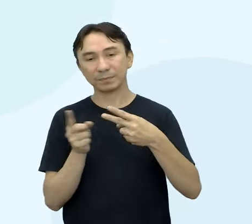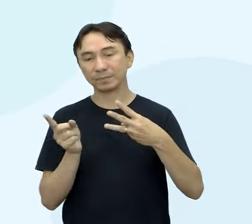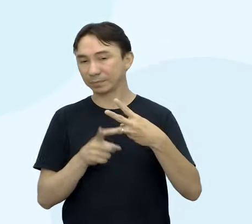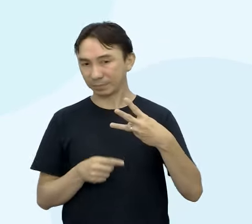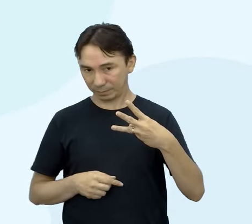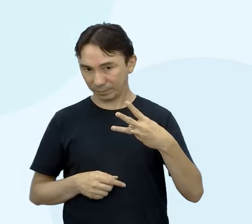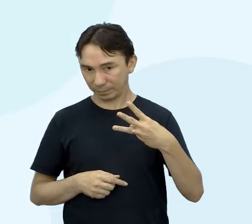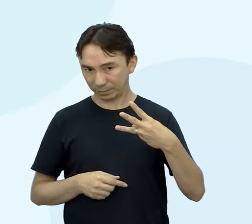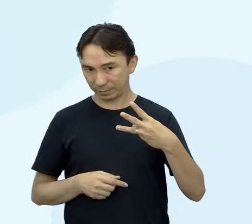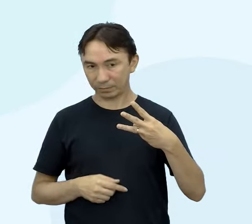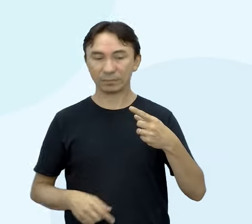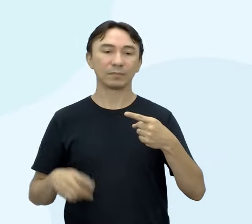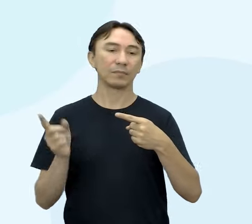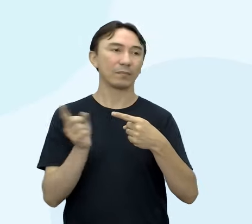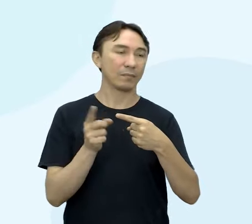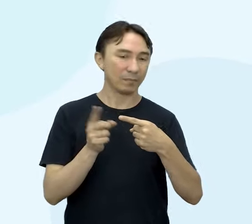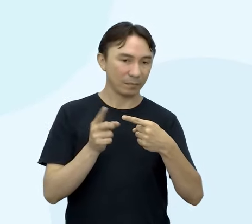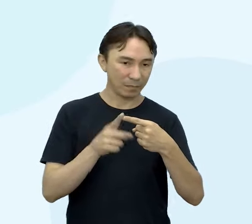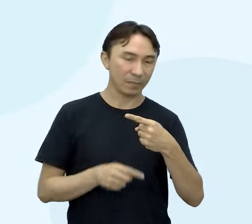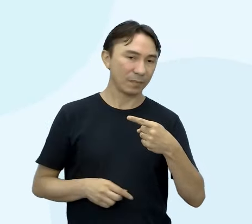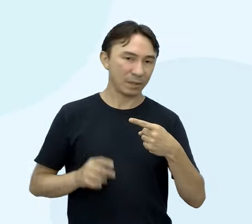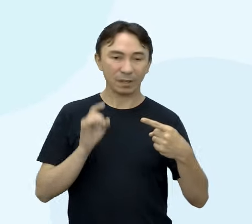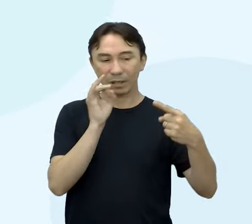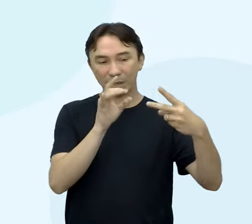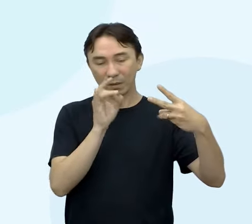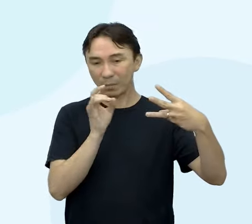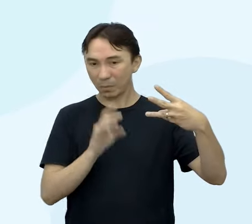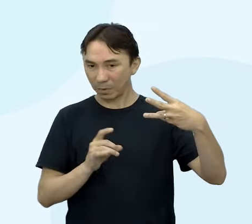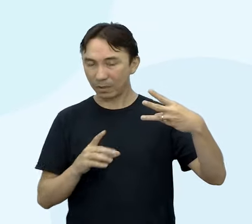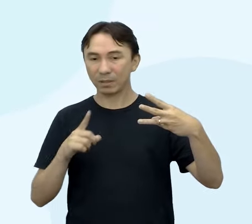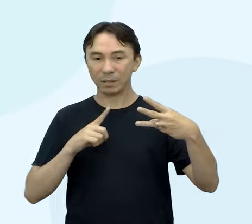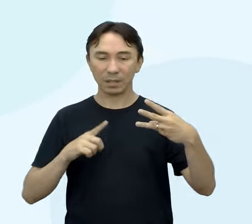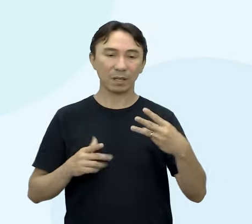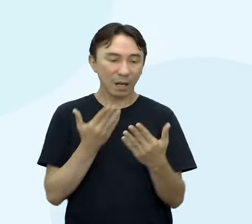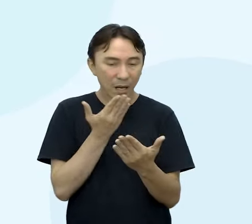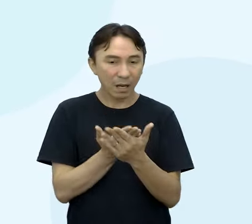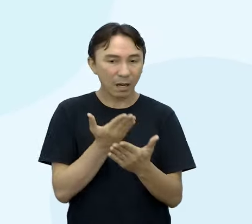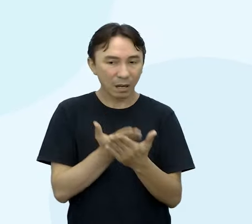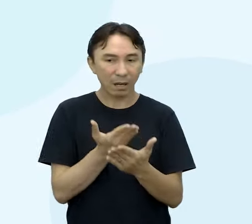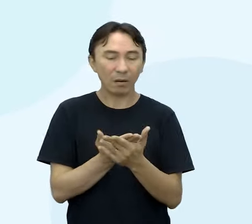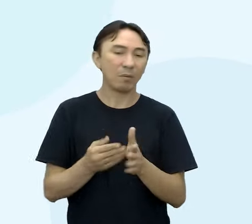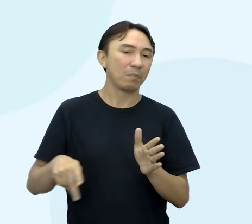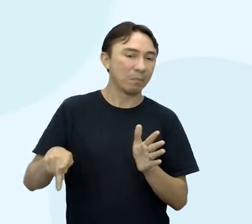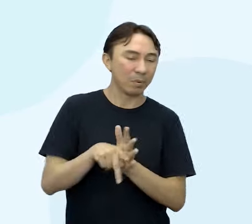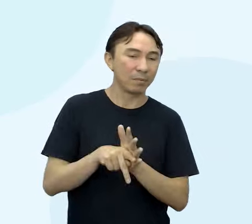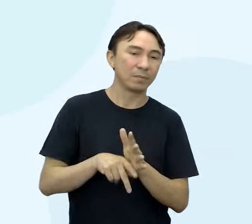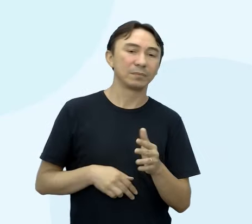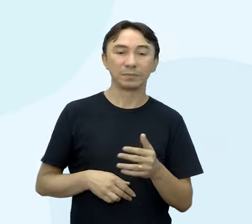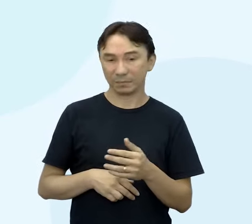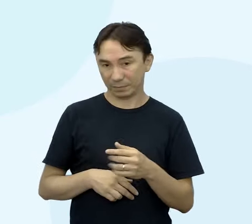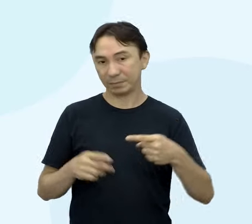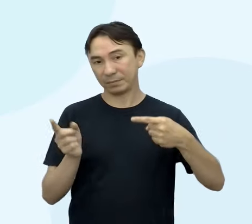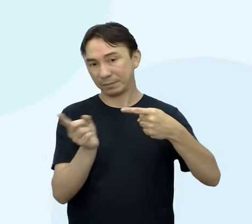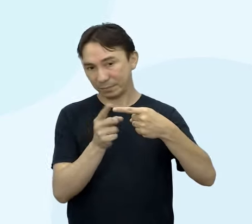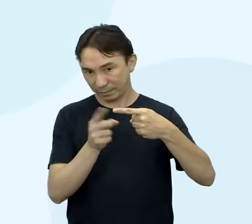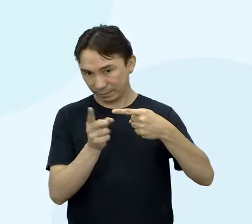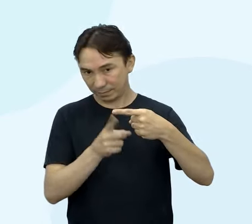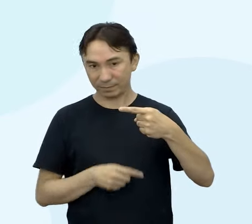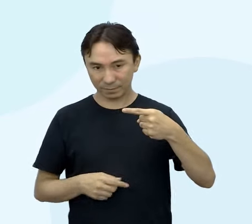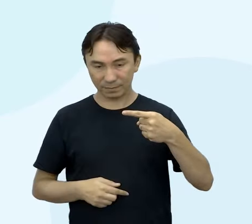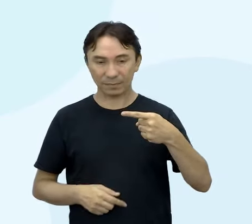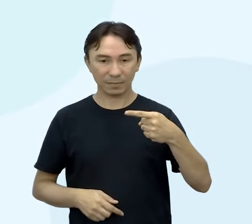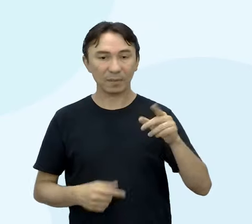delas, porque a gente vai ter uma aula específica pra cada uma. Tá bom. O a gente vai abordar? A gente vai abordar a técnica de amostragem